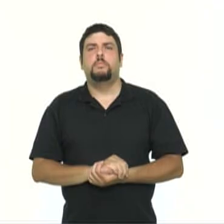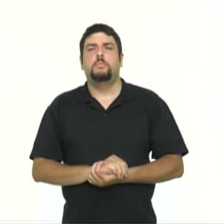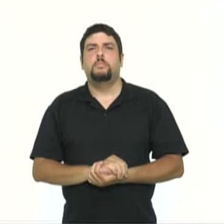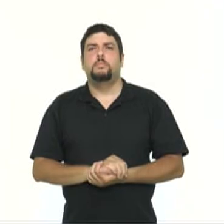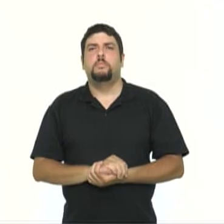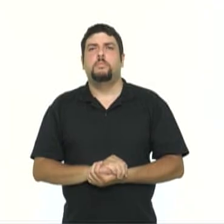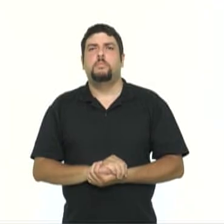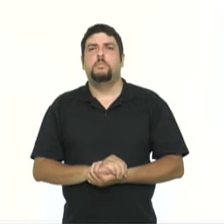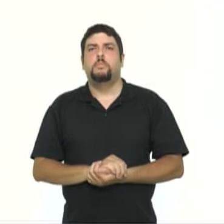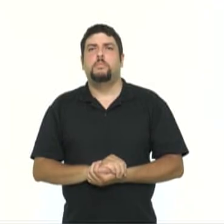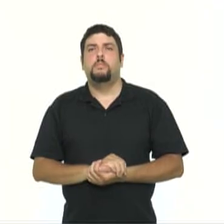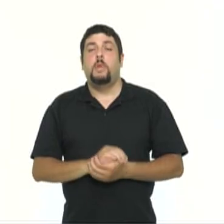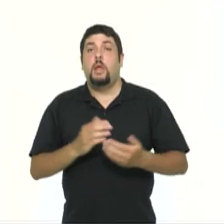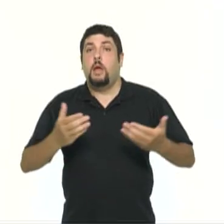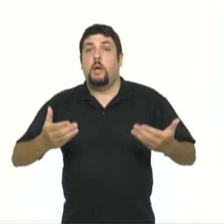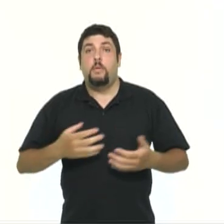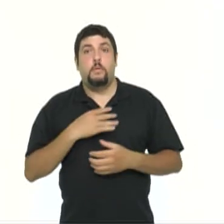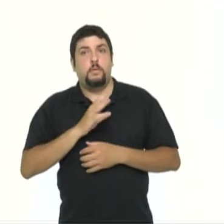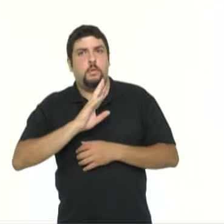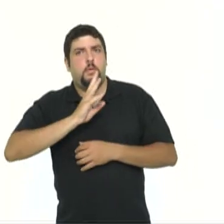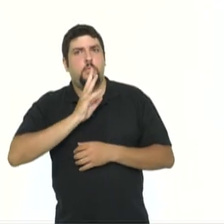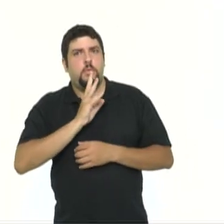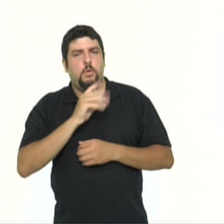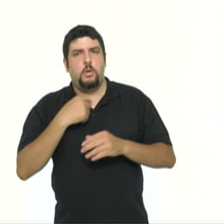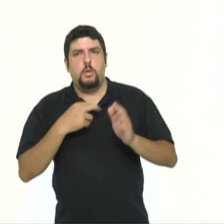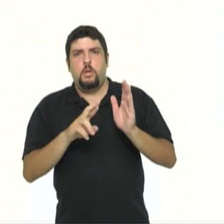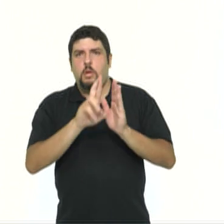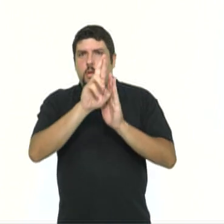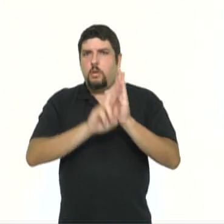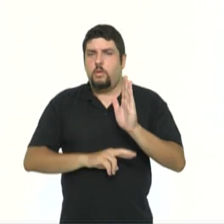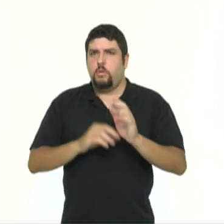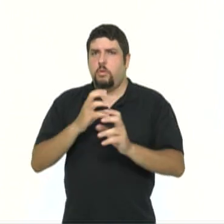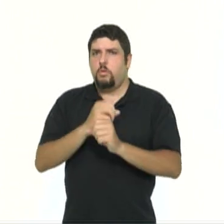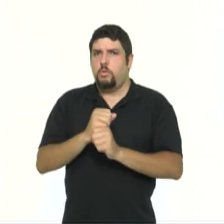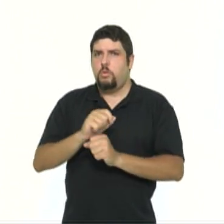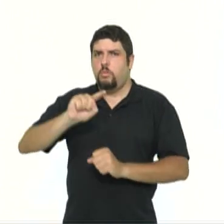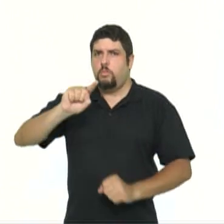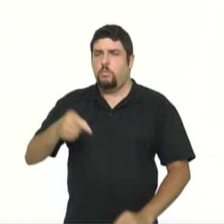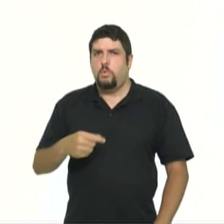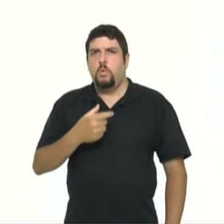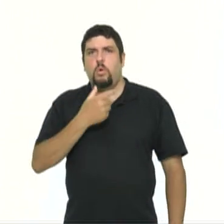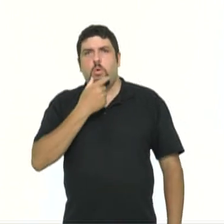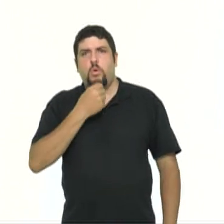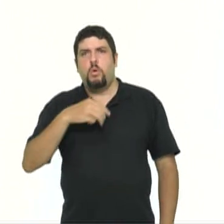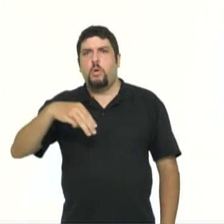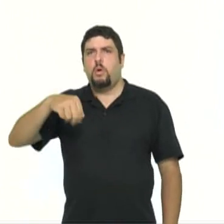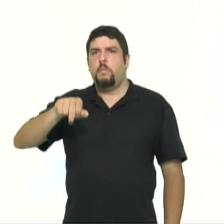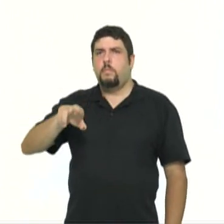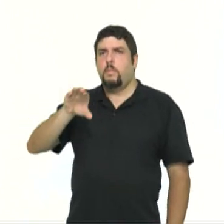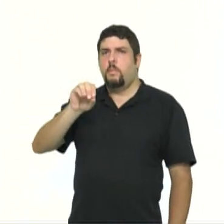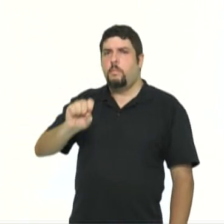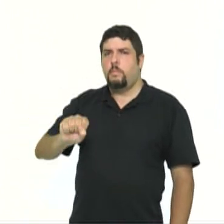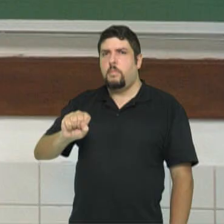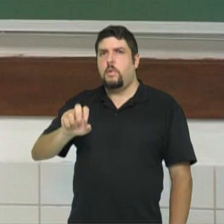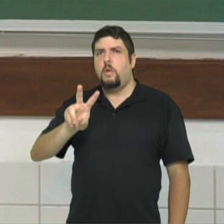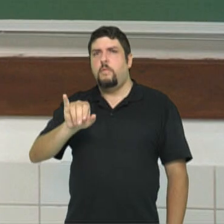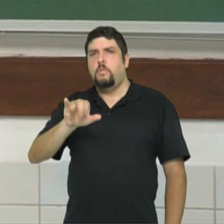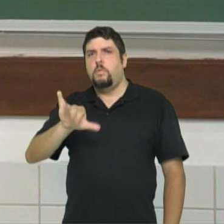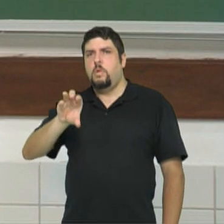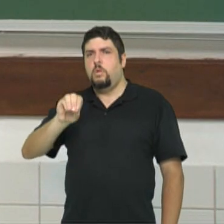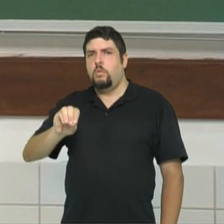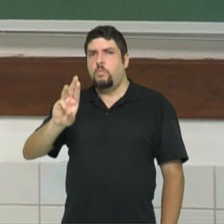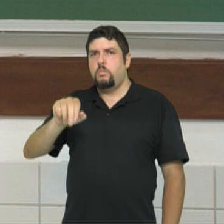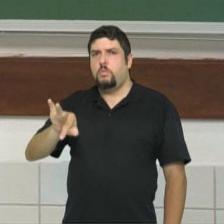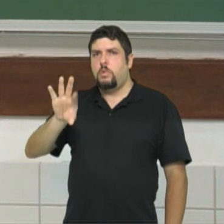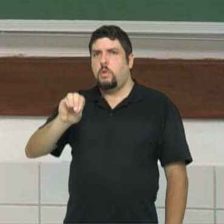A seguir, nós vamos conhecer a redação nota 1000 do estudante Marcos Vinícius Monteiro de Oliveira, lá do Ceará. Ele é